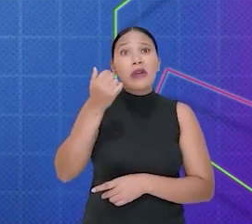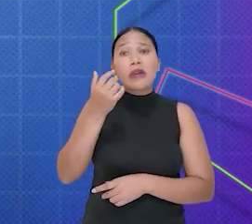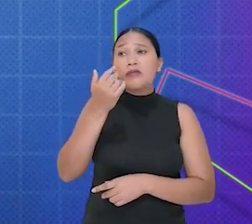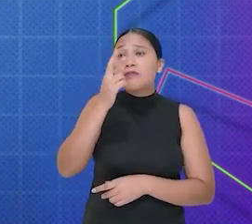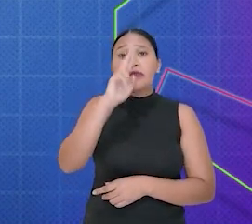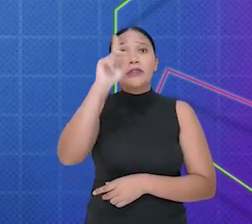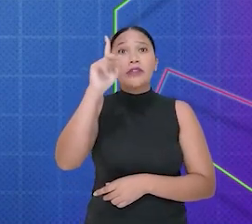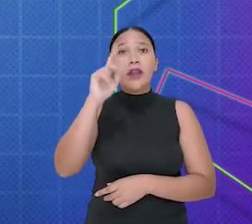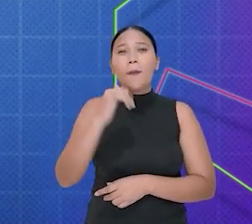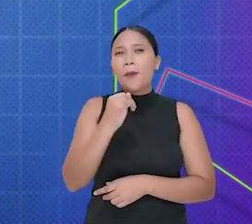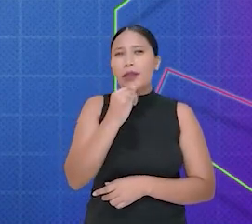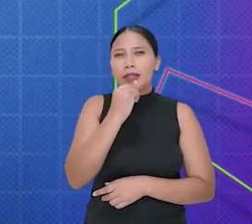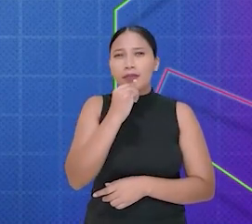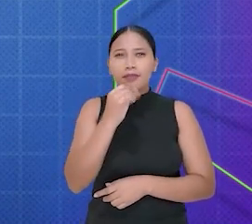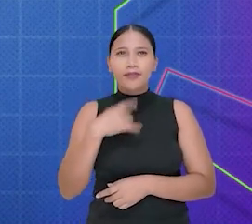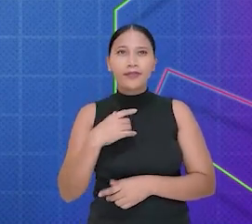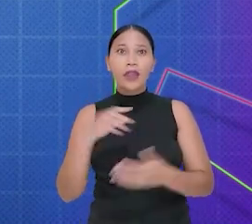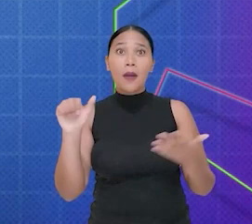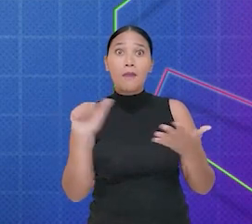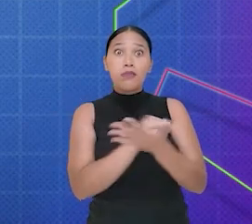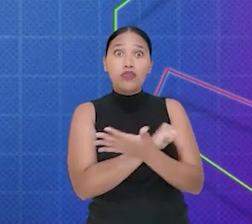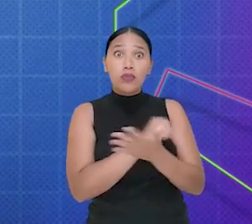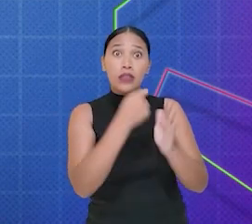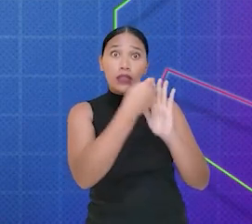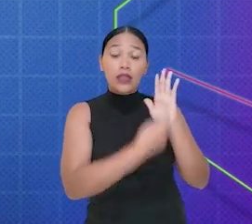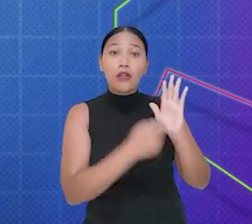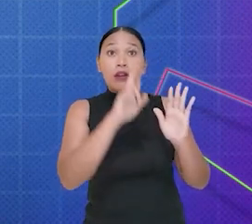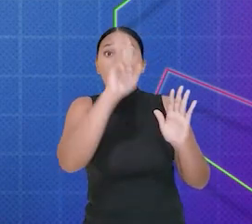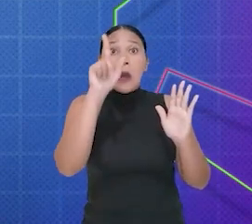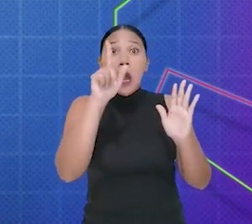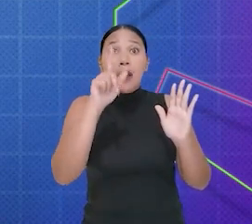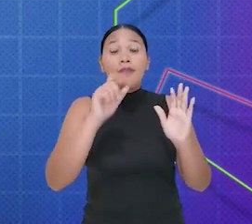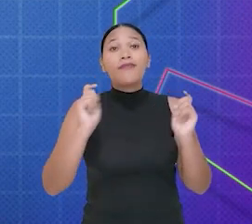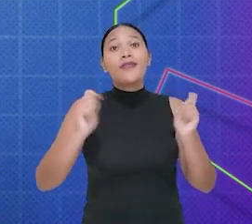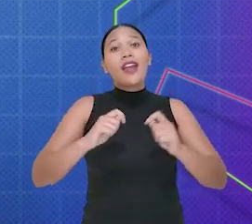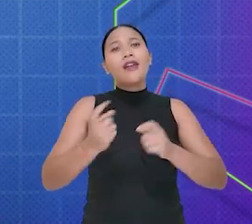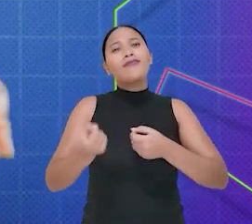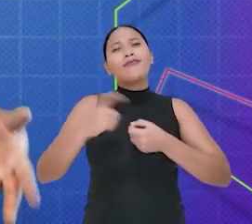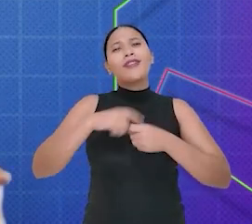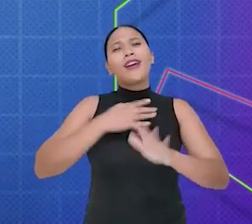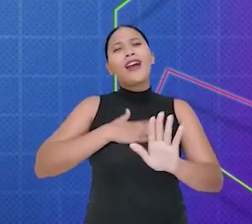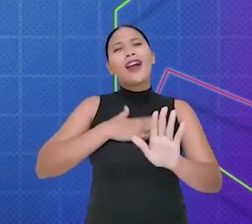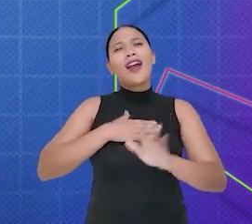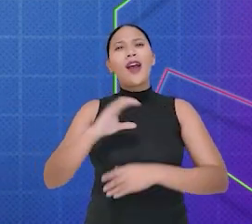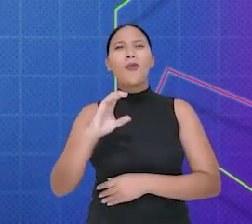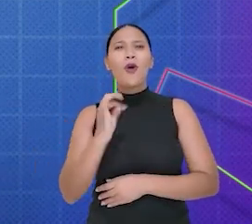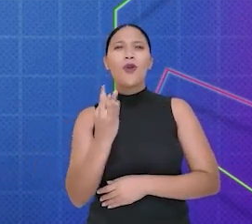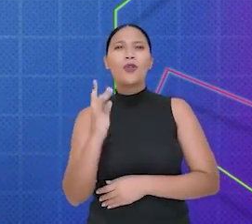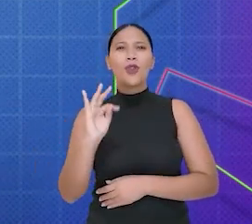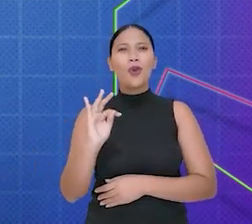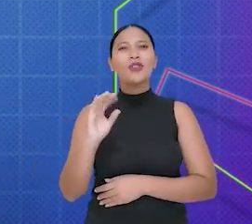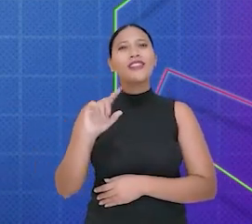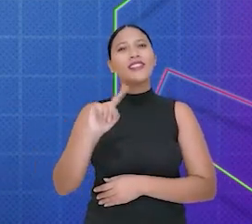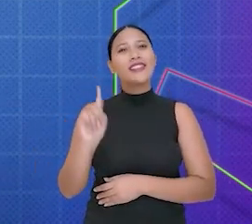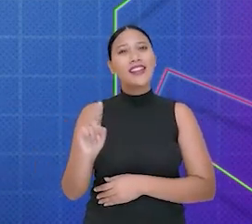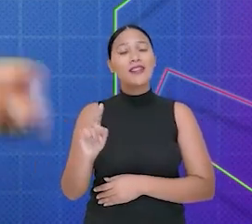se arrepende de uma edição. Por exemplo, se você excluiu uma seção do texto por engano, pode desfazer a ação com Ctrl Z. Refazer